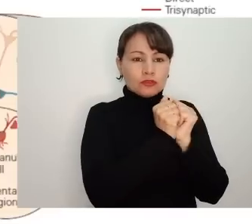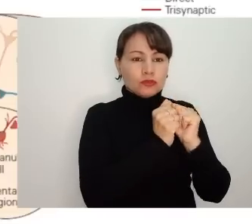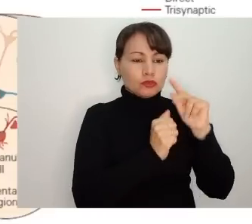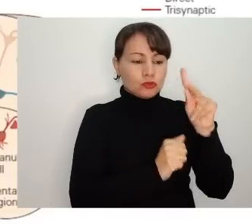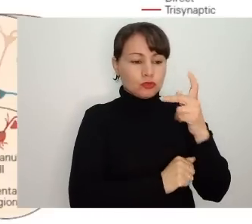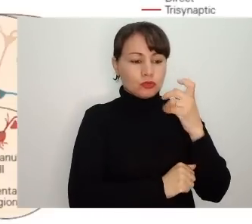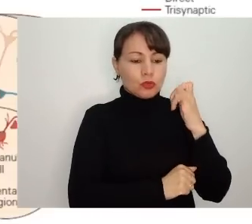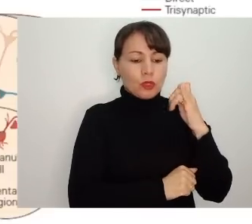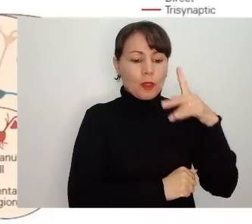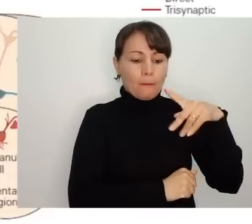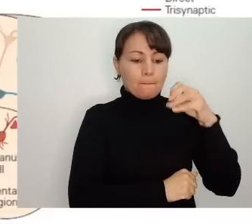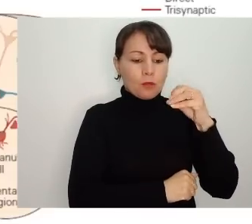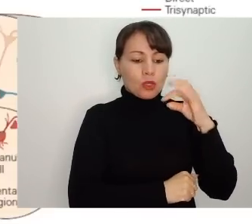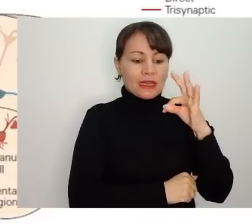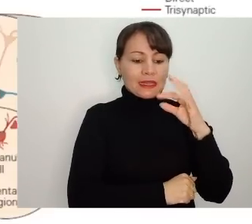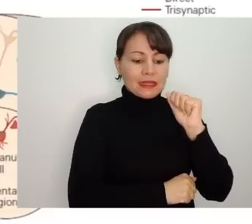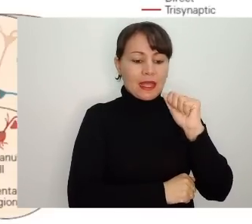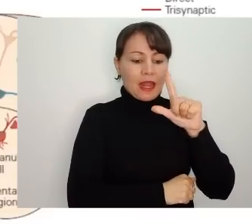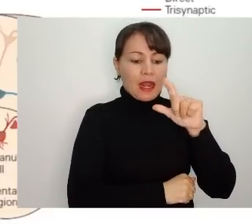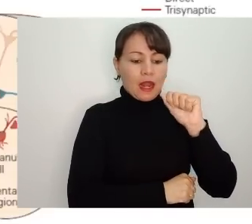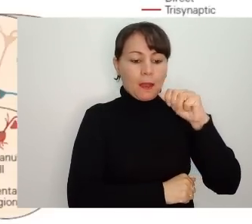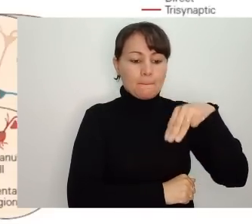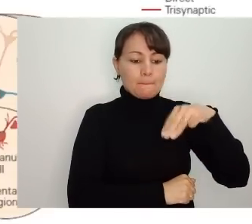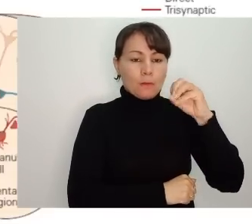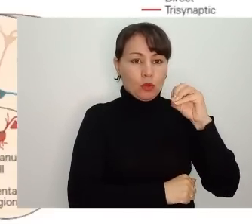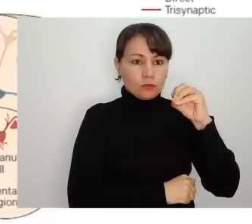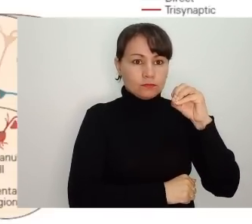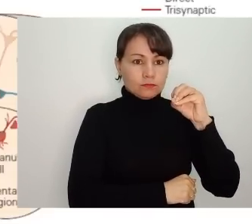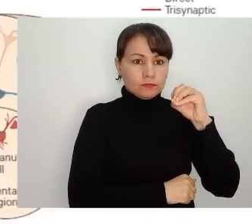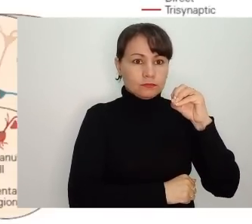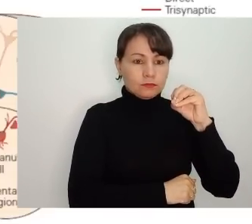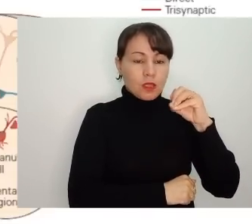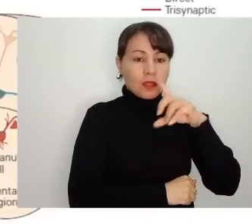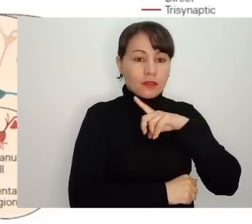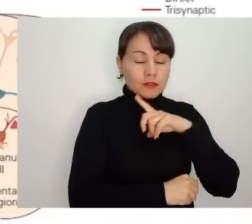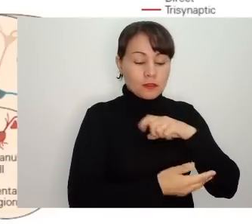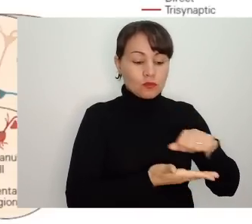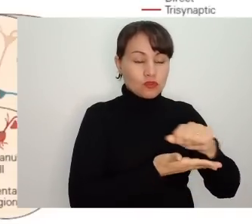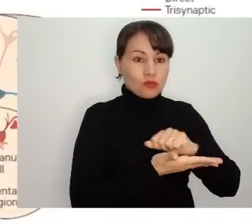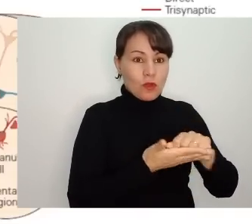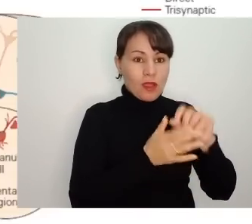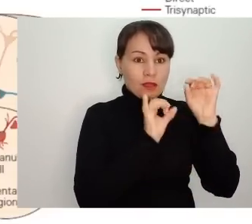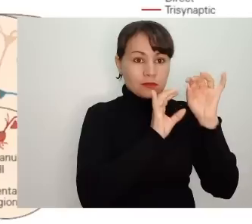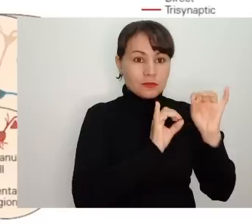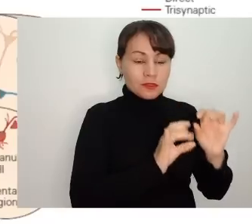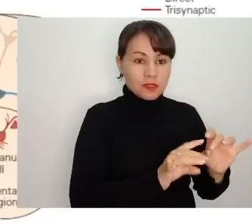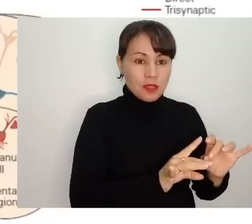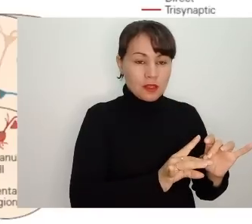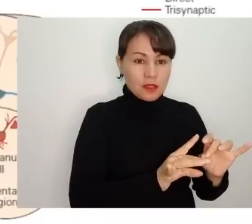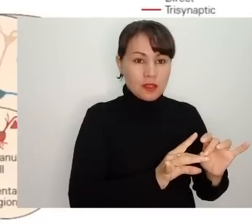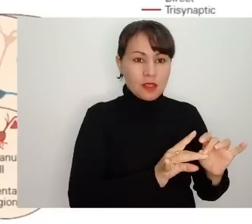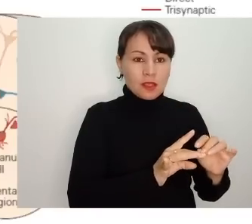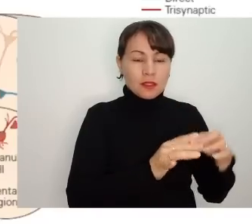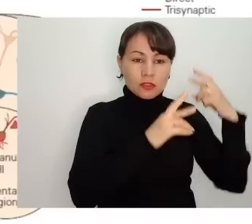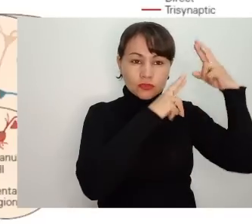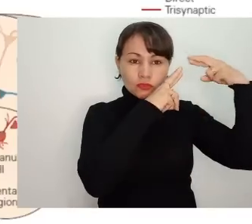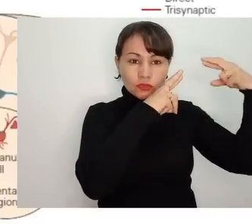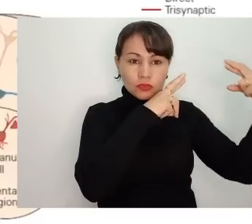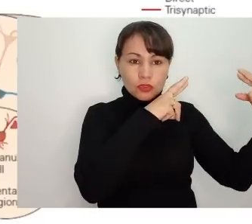o hipotálamo. Aqui nós temos núcleos especializados de neurônios que são